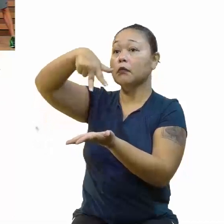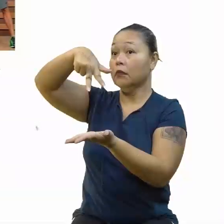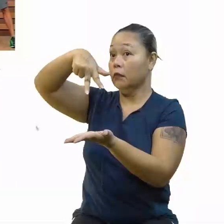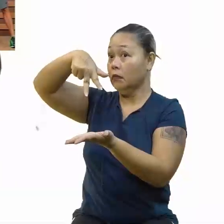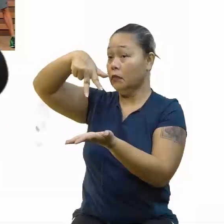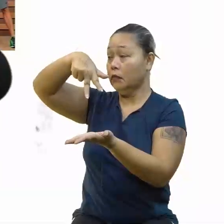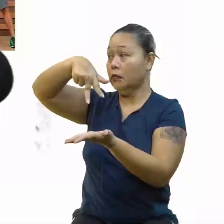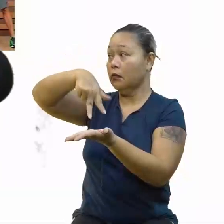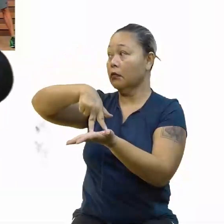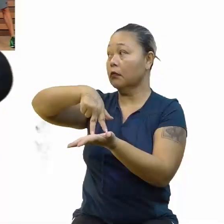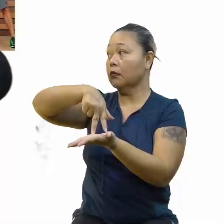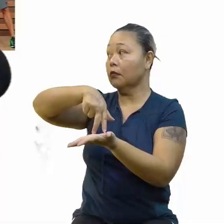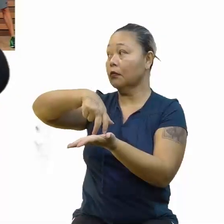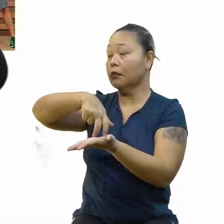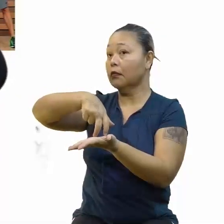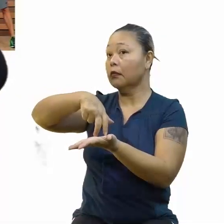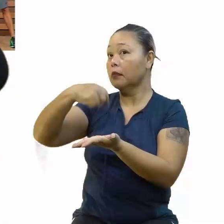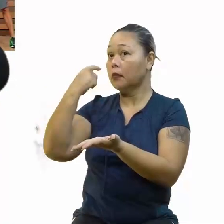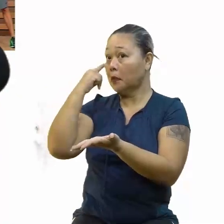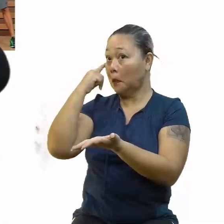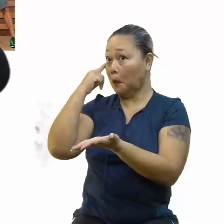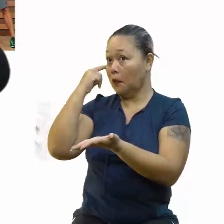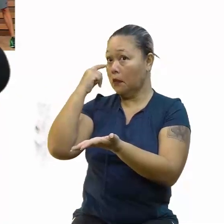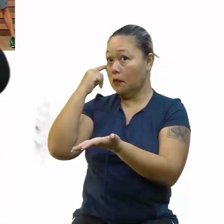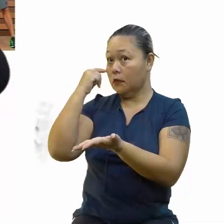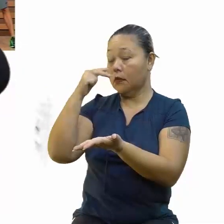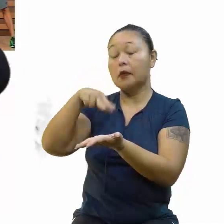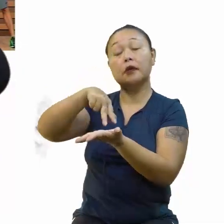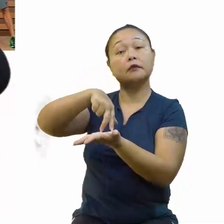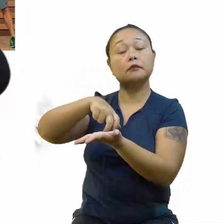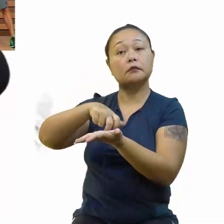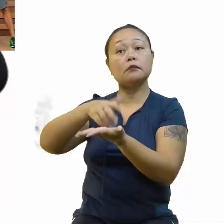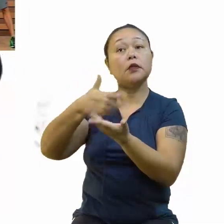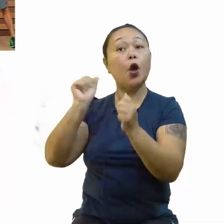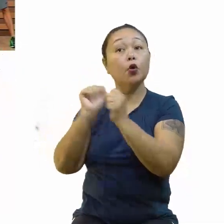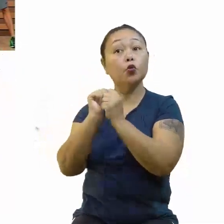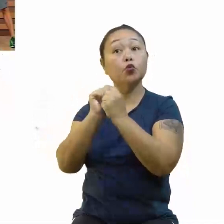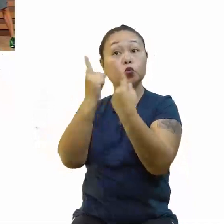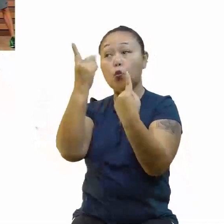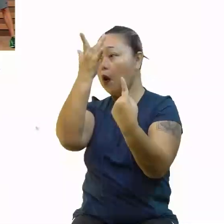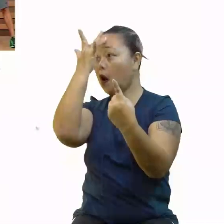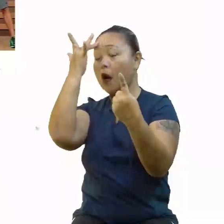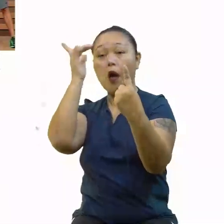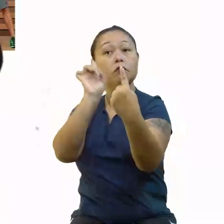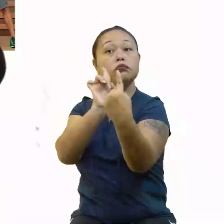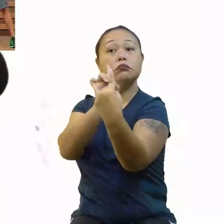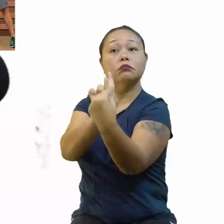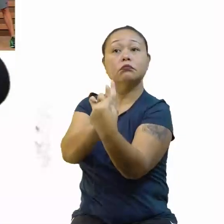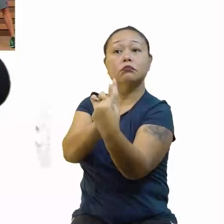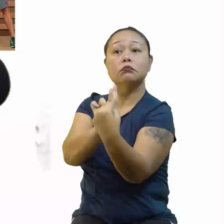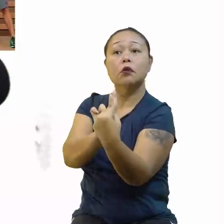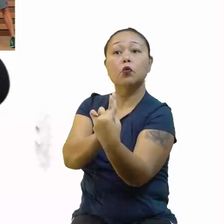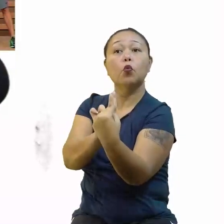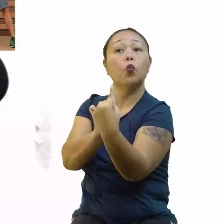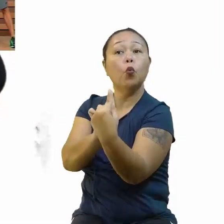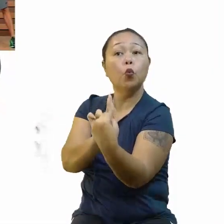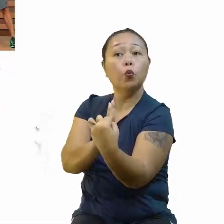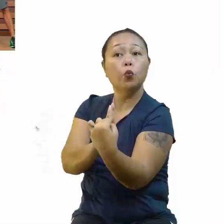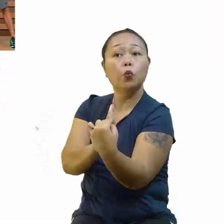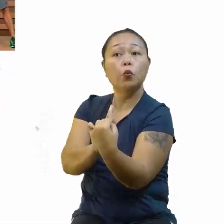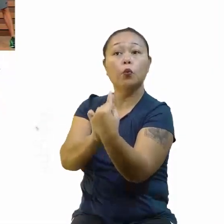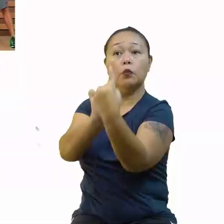e salta. Você imagina aqui, quando você agachar, junta com a sua dupla e saltou.